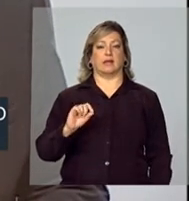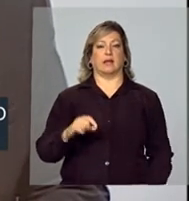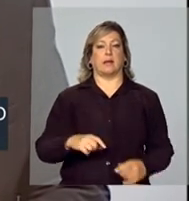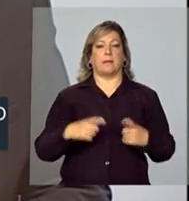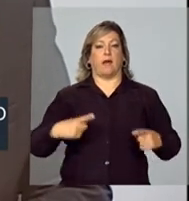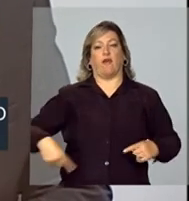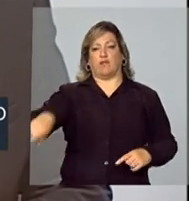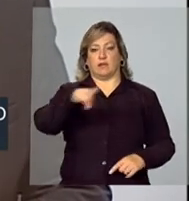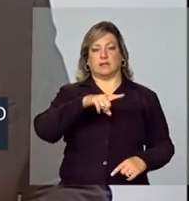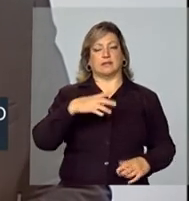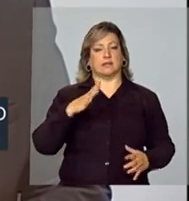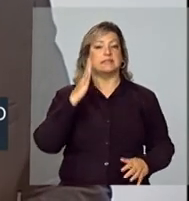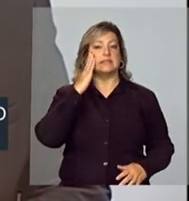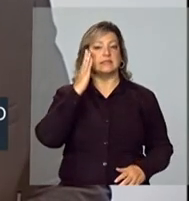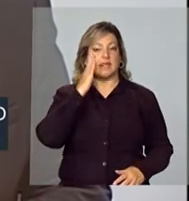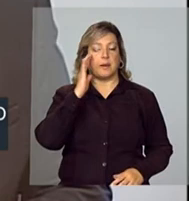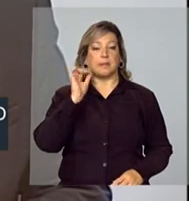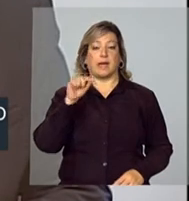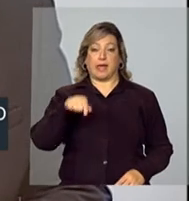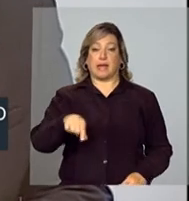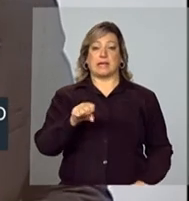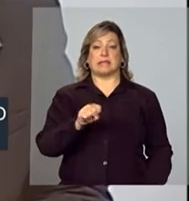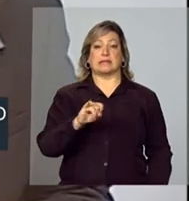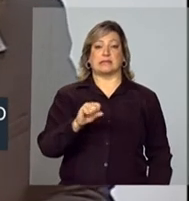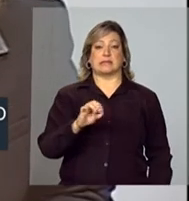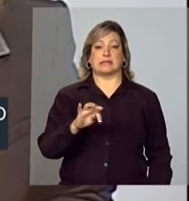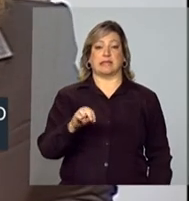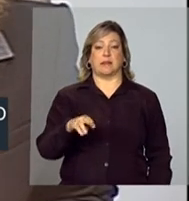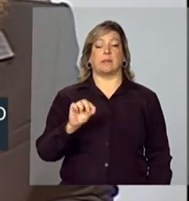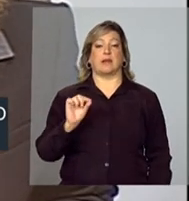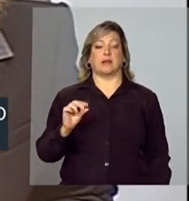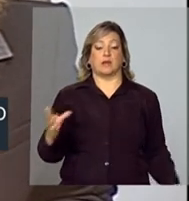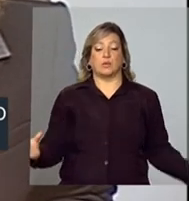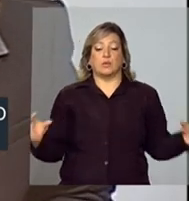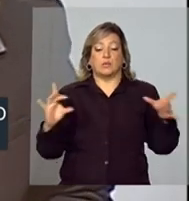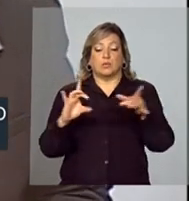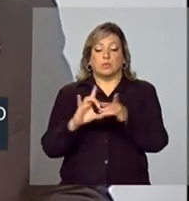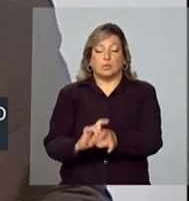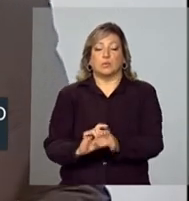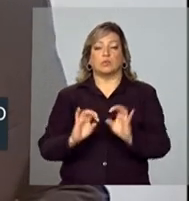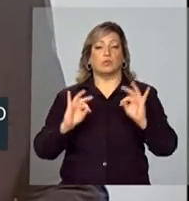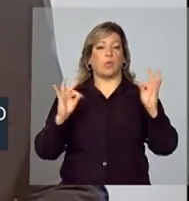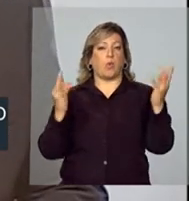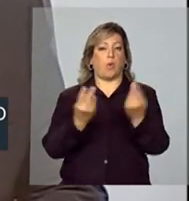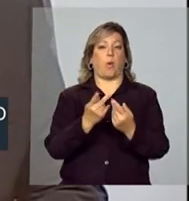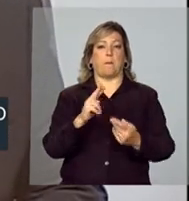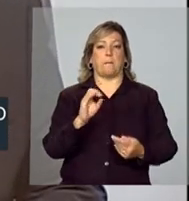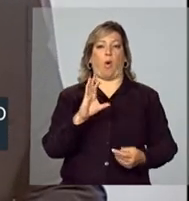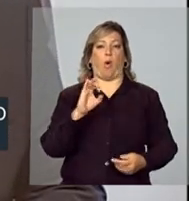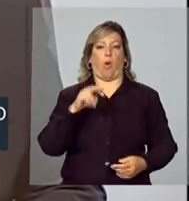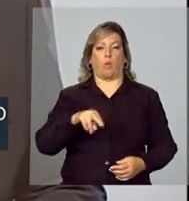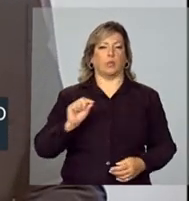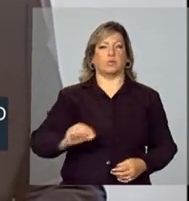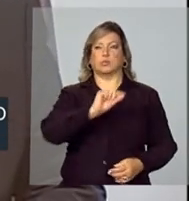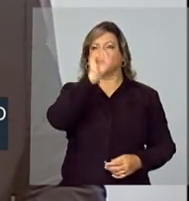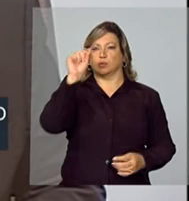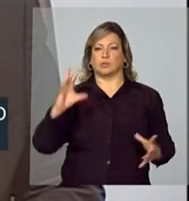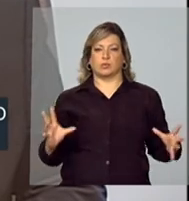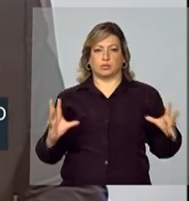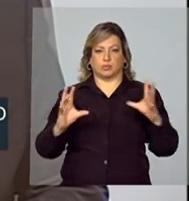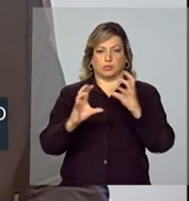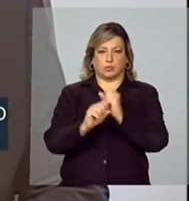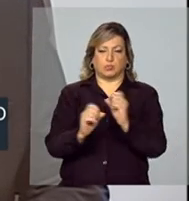vocês devem saber é o sistema que integra os procons a desde 2004 o Ministério da Justiça